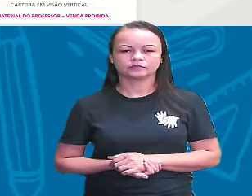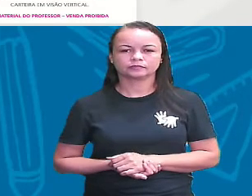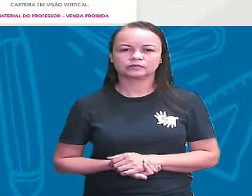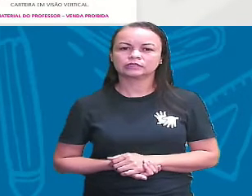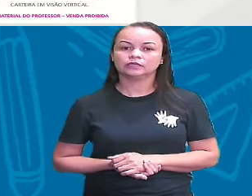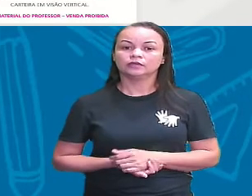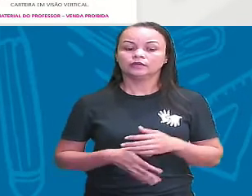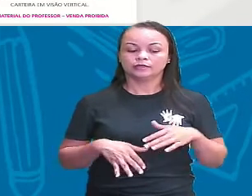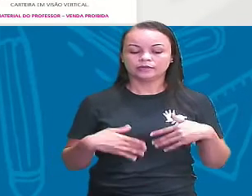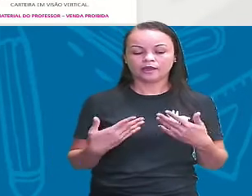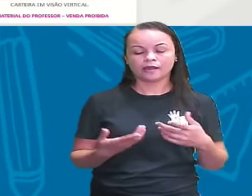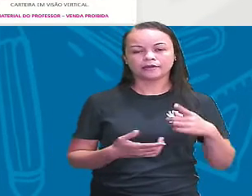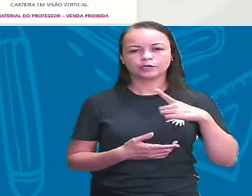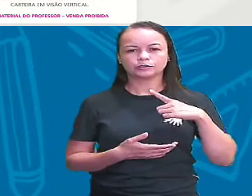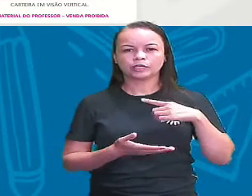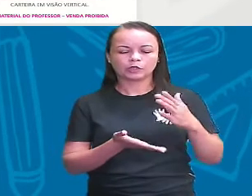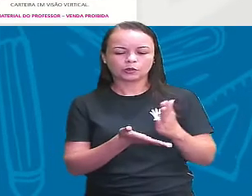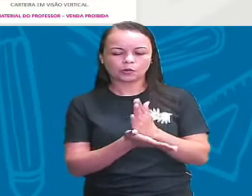eu trouxe alguns